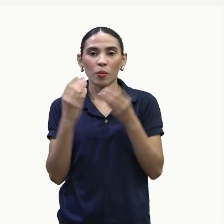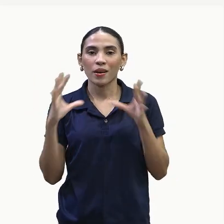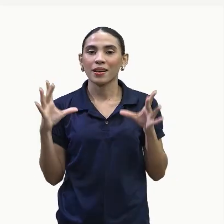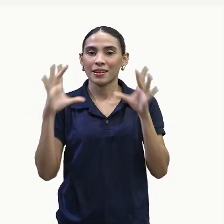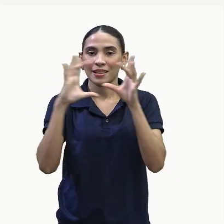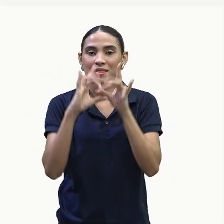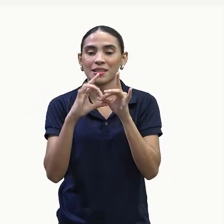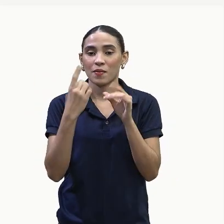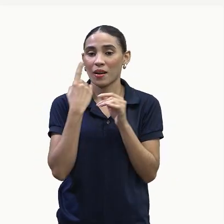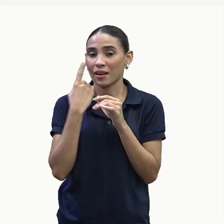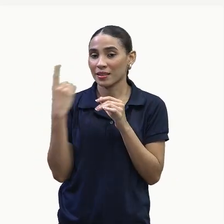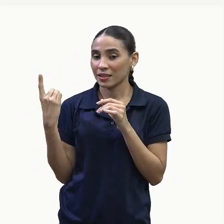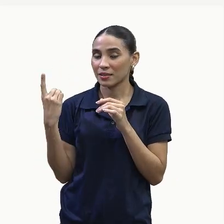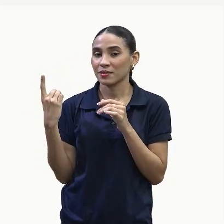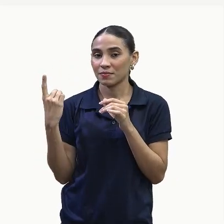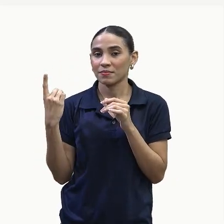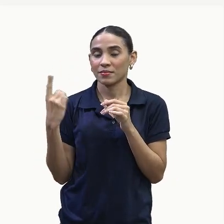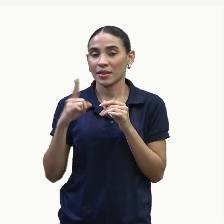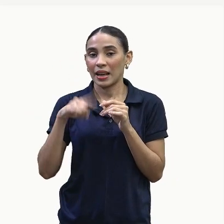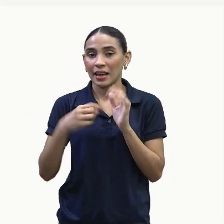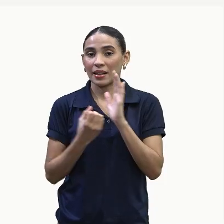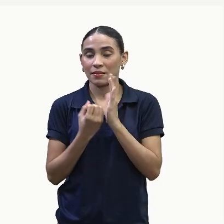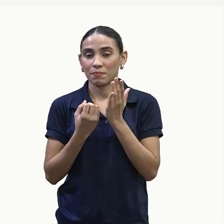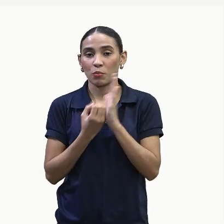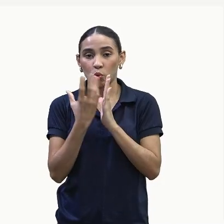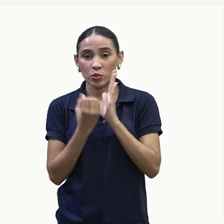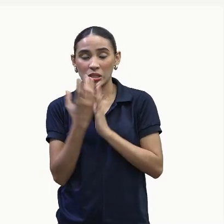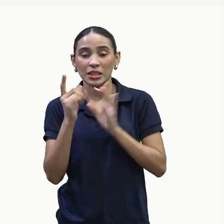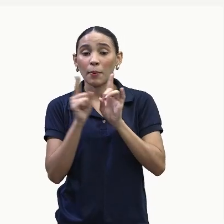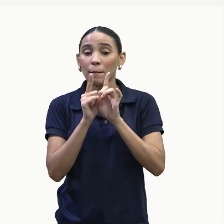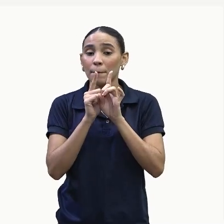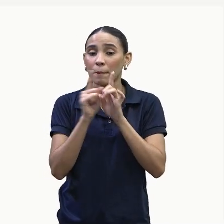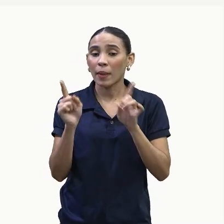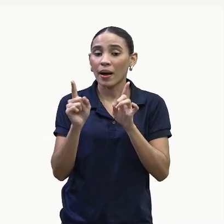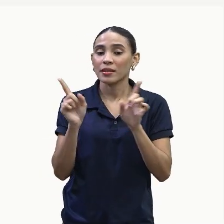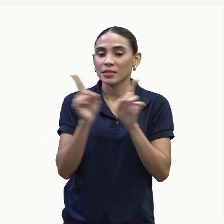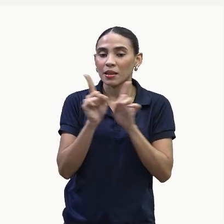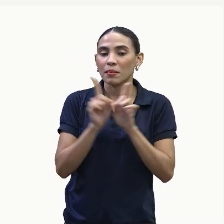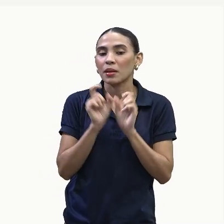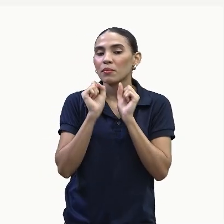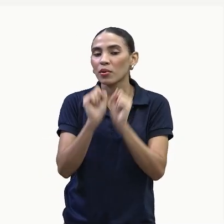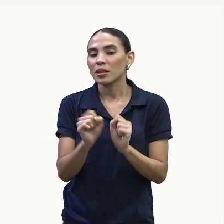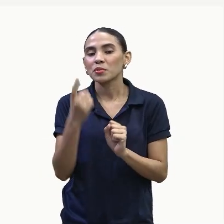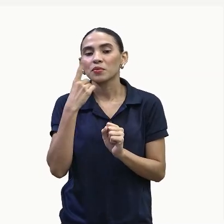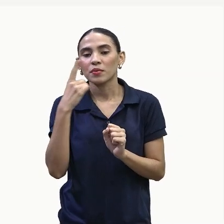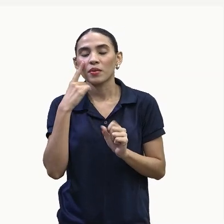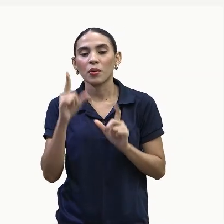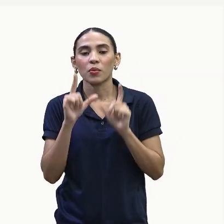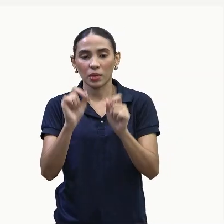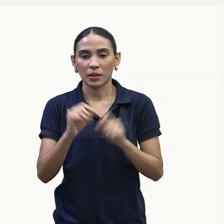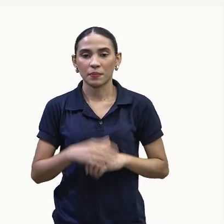ligações aqui, ó, estão sendo realizadas. Mas também nós podemos ver